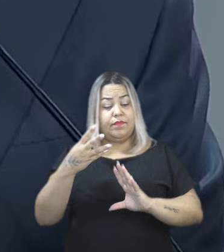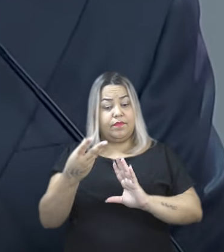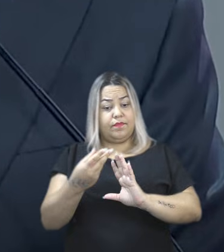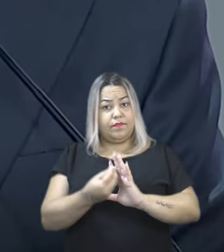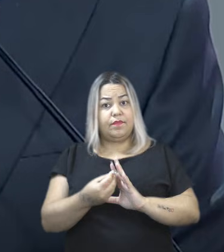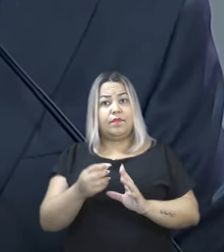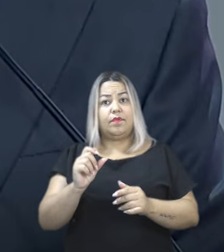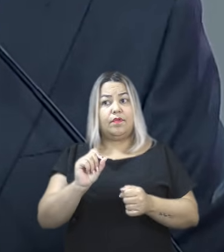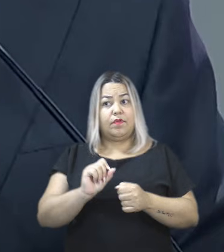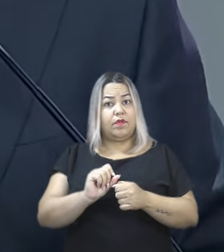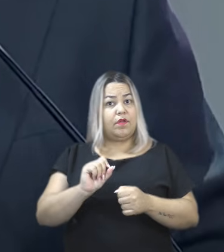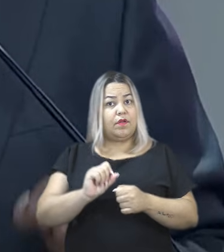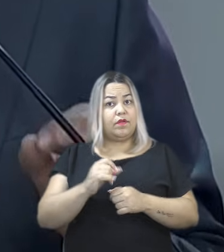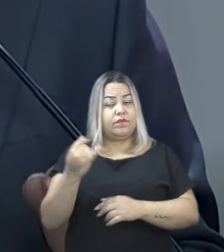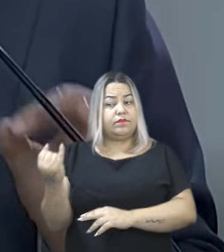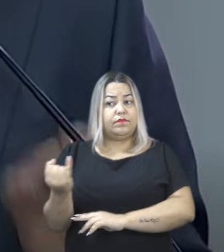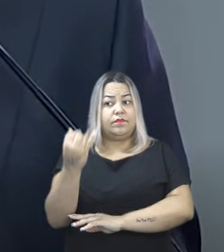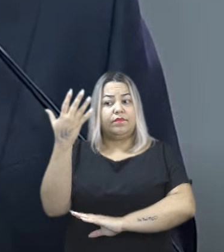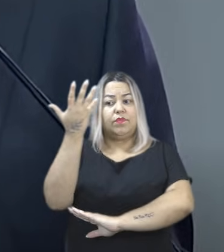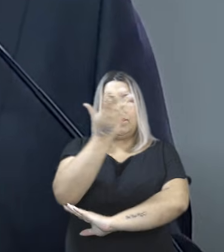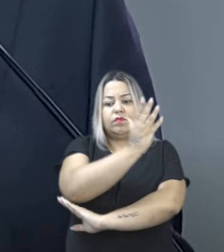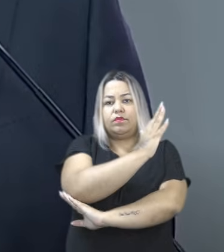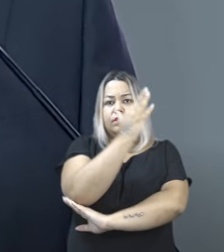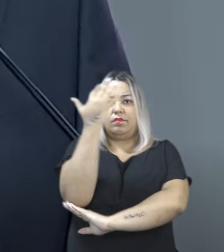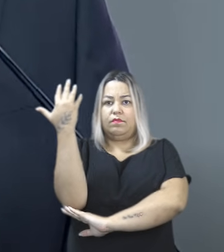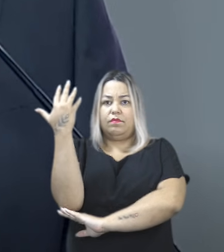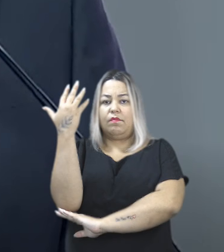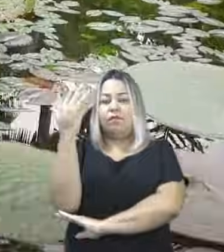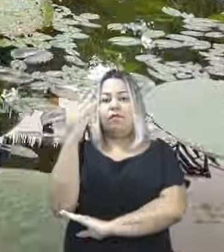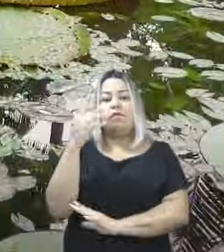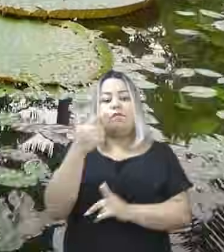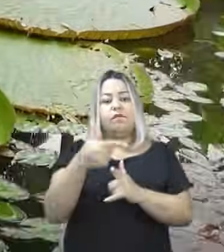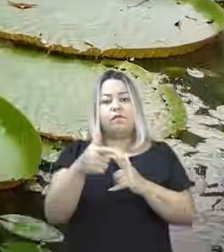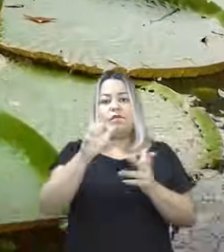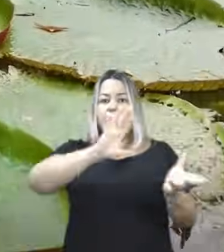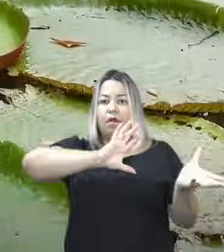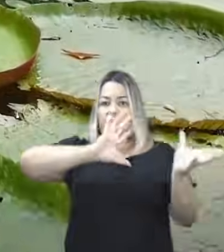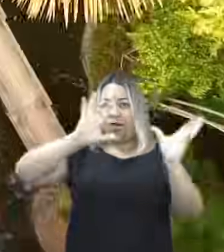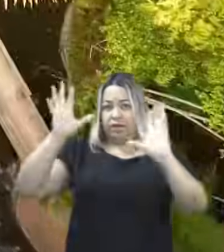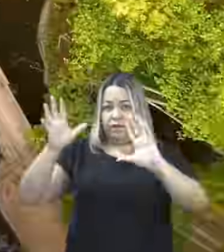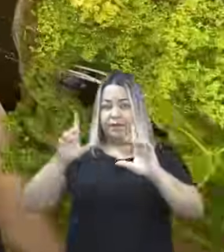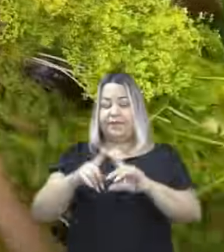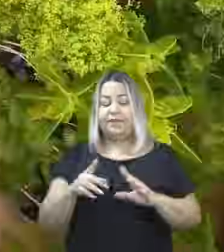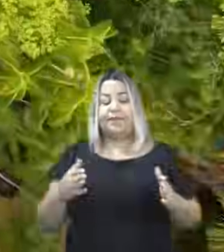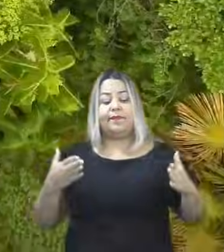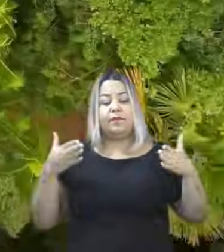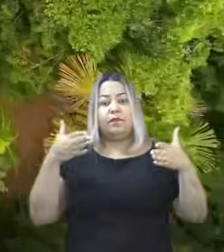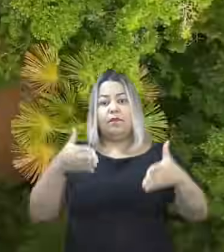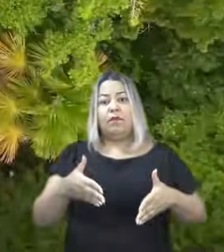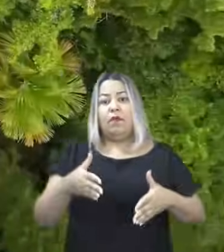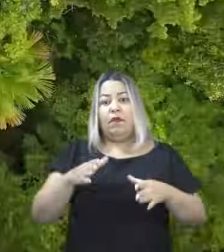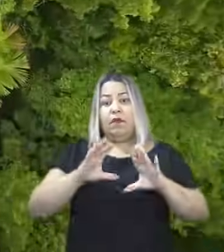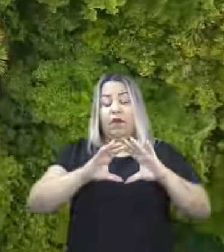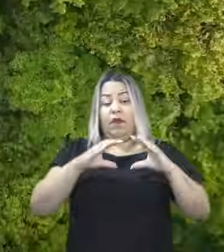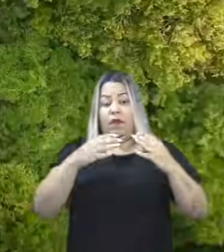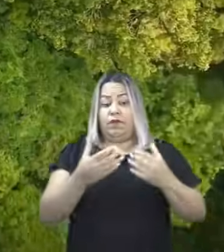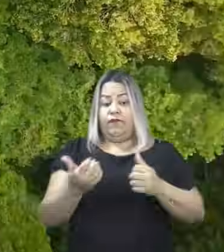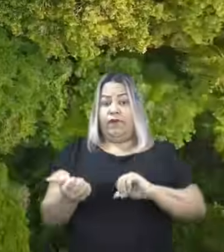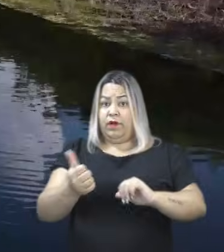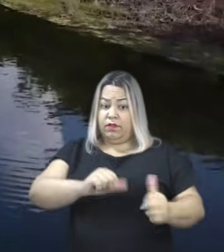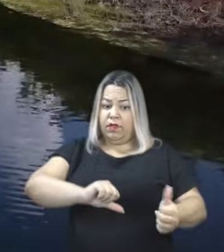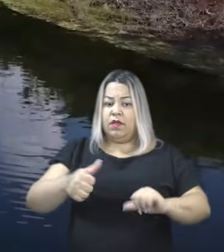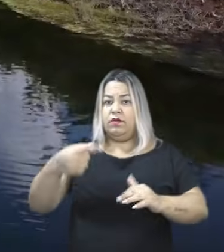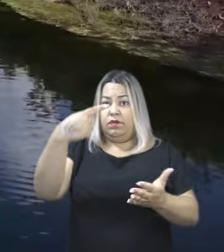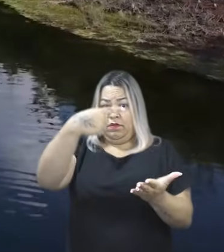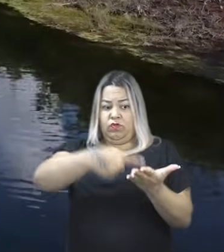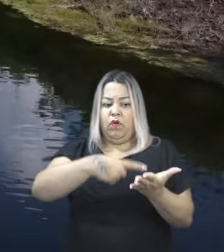simbolizando a importância das florestas tropicais no enfrentamento à crise climática. O principal objetivo da conferência é avaliar o